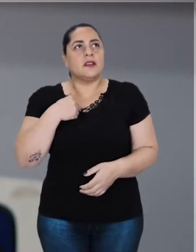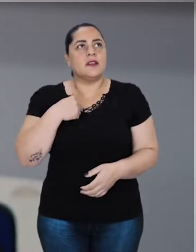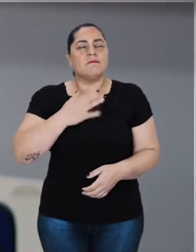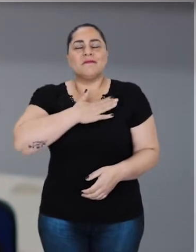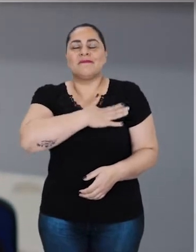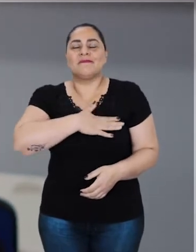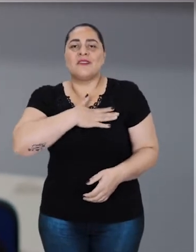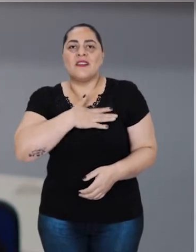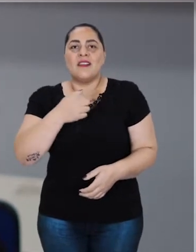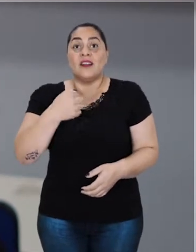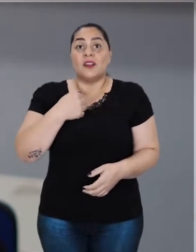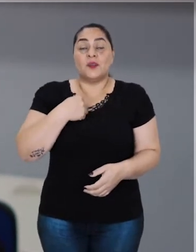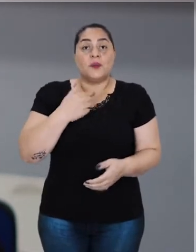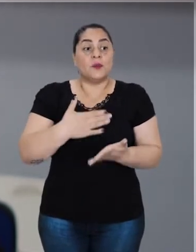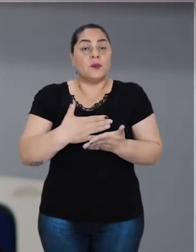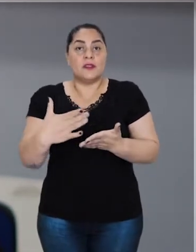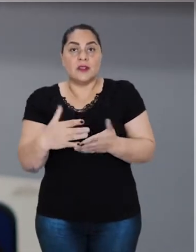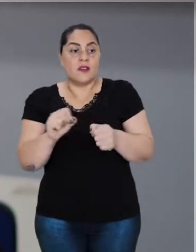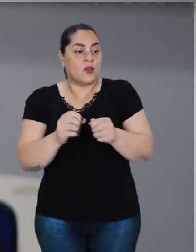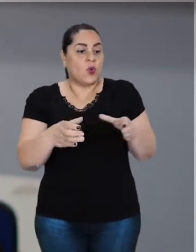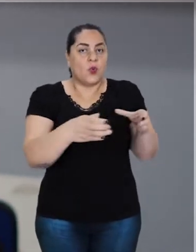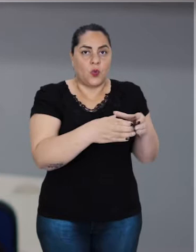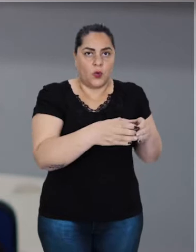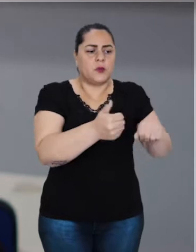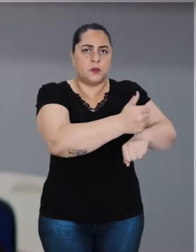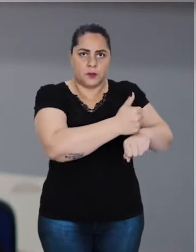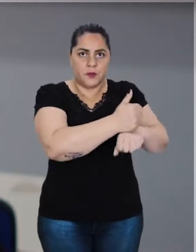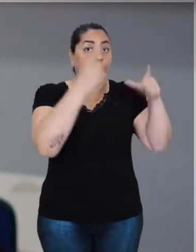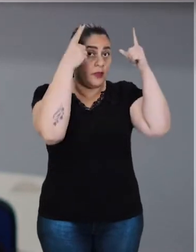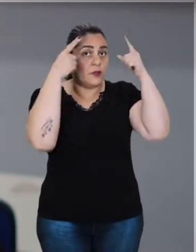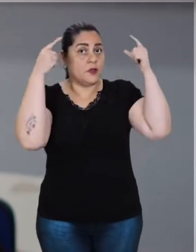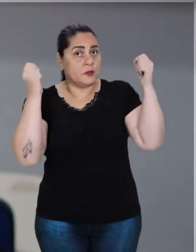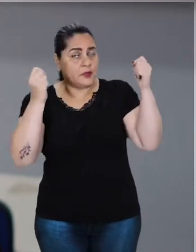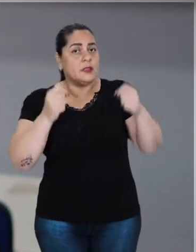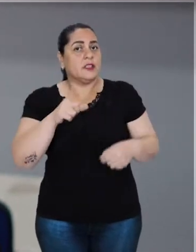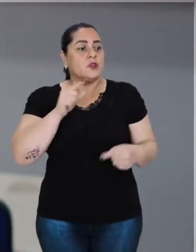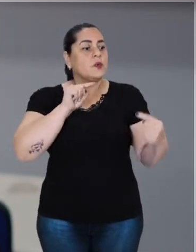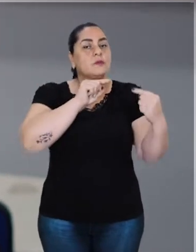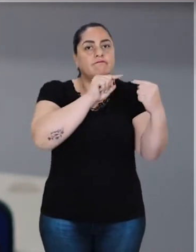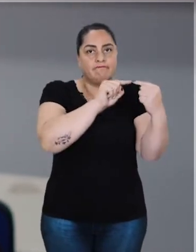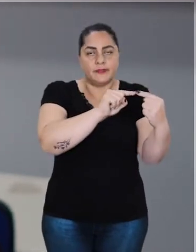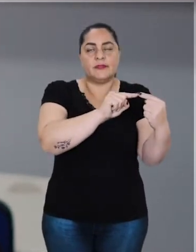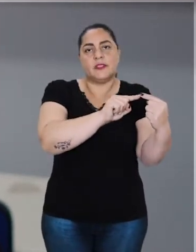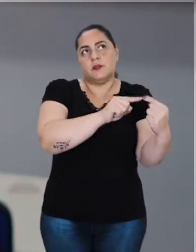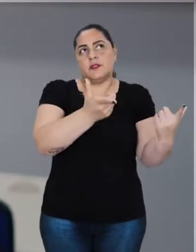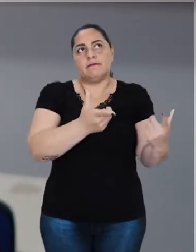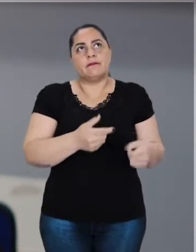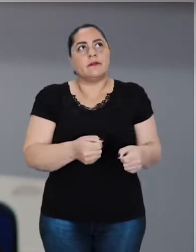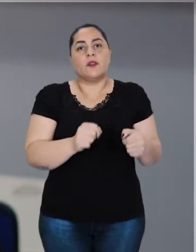1999, onde eu tive o prazer de mobilizar um grupo de profissionais enfermeiros com o intuito de